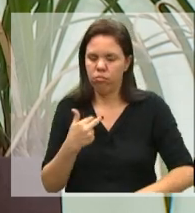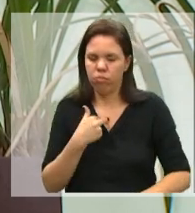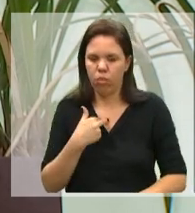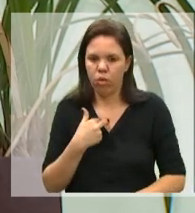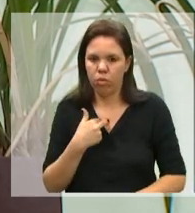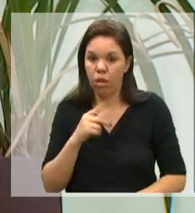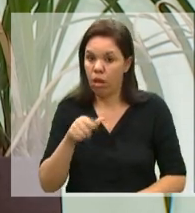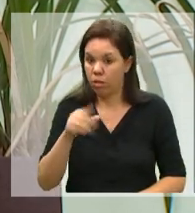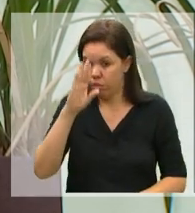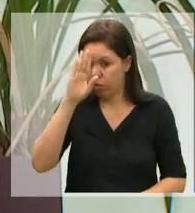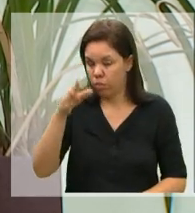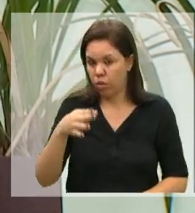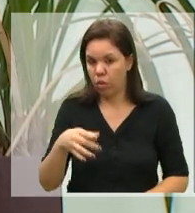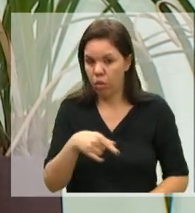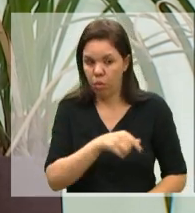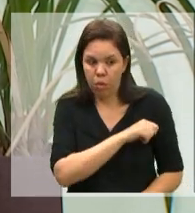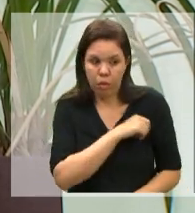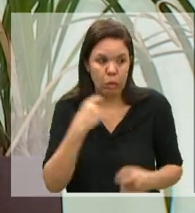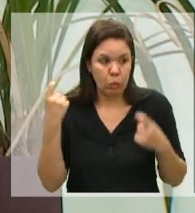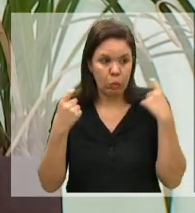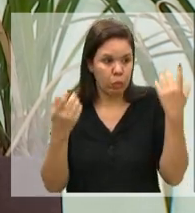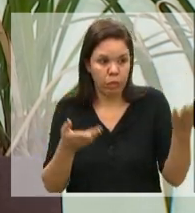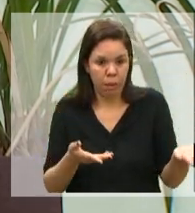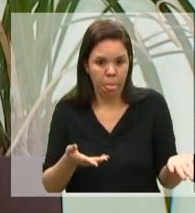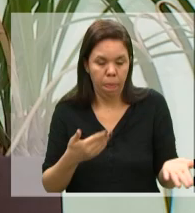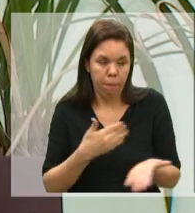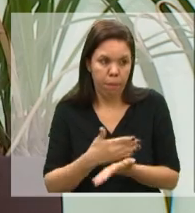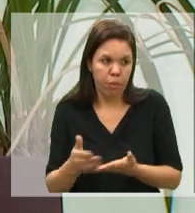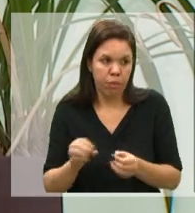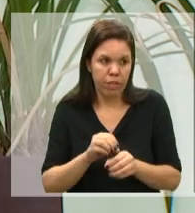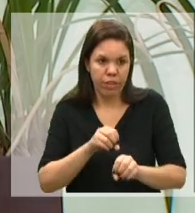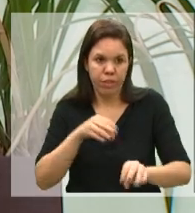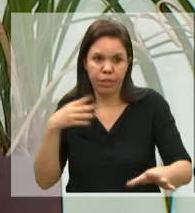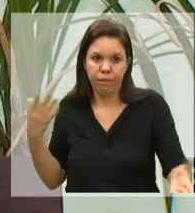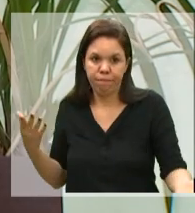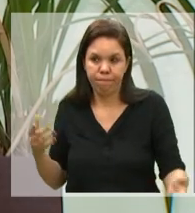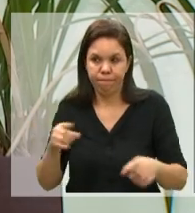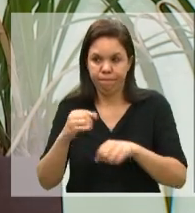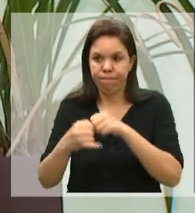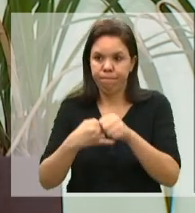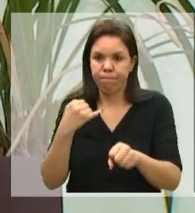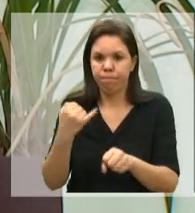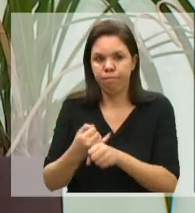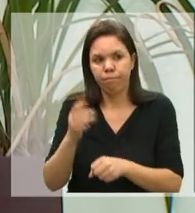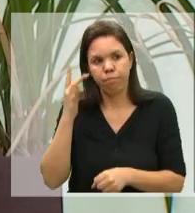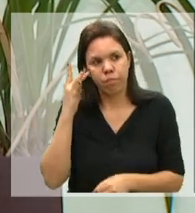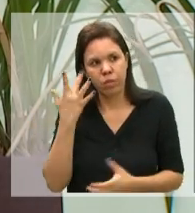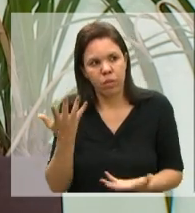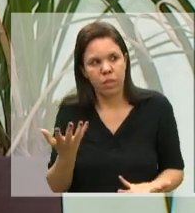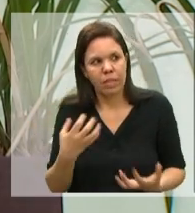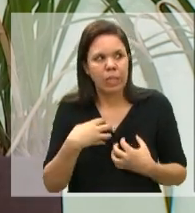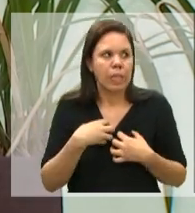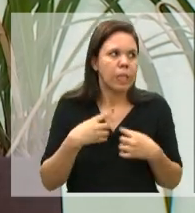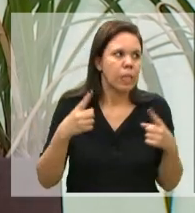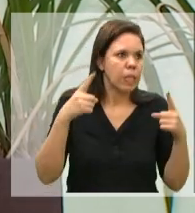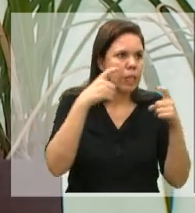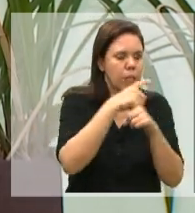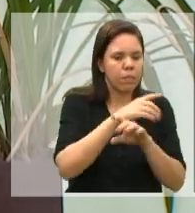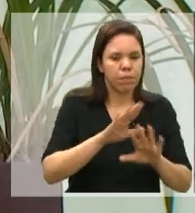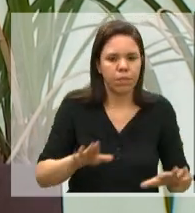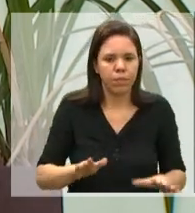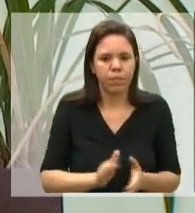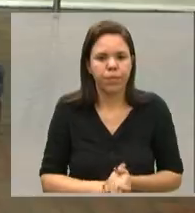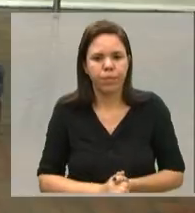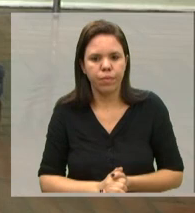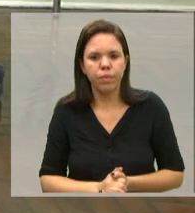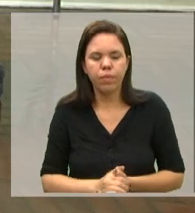essa é a principal dor do aluno. Eu comecei a fazer EAD, uma plataforma virtual que eu acho que morde, né? E